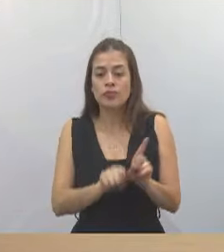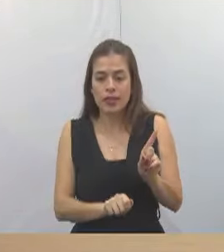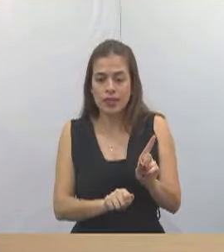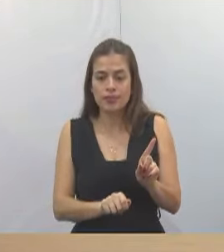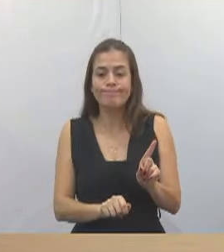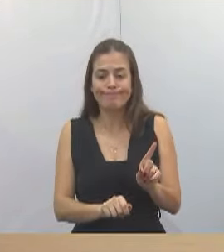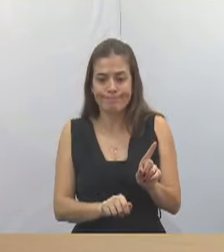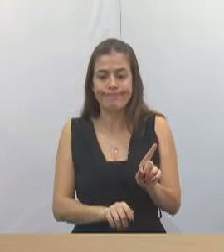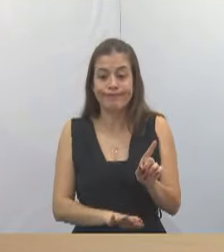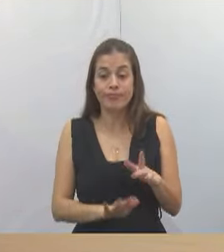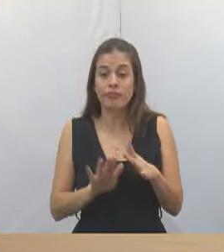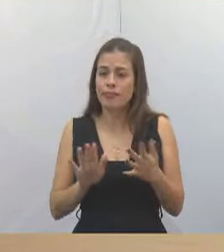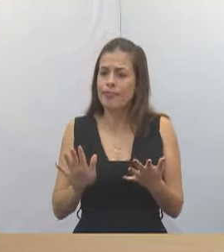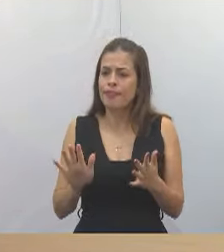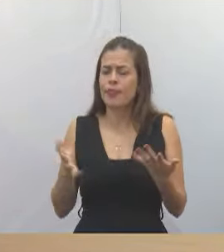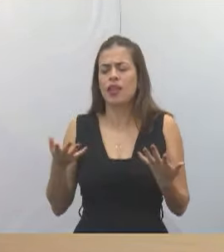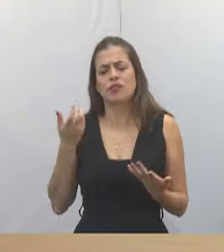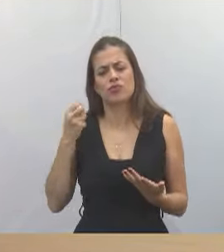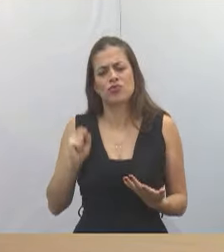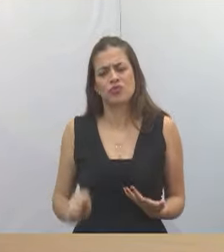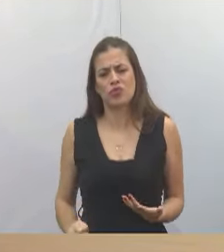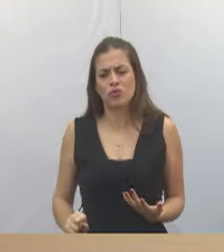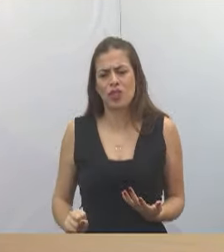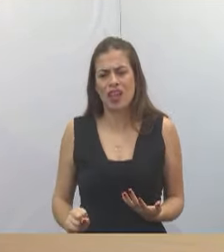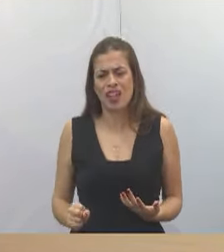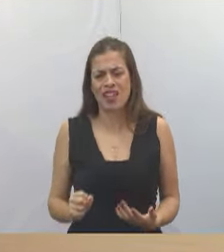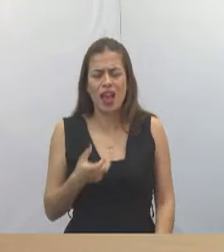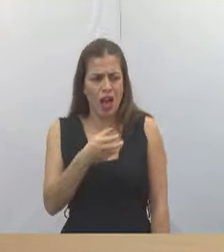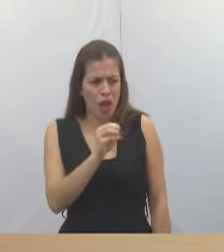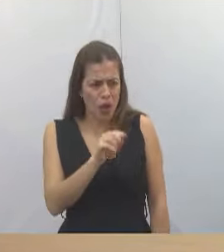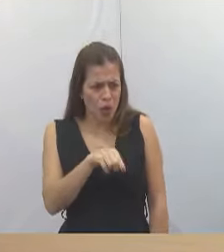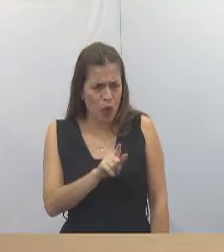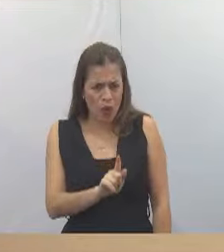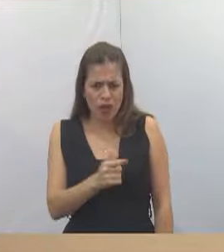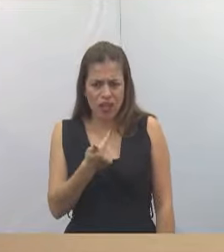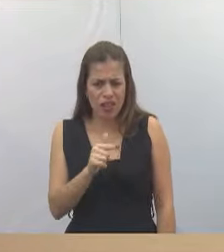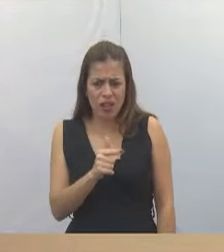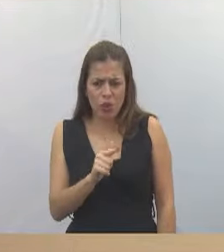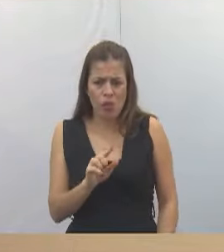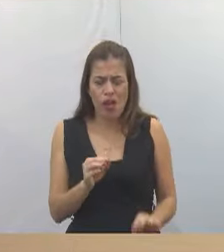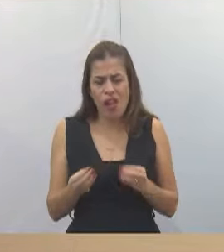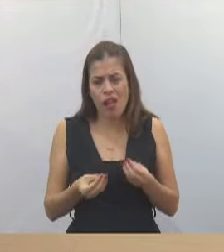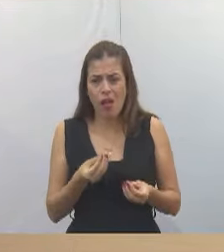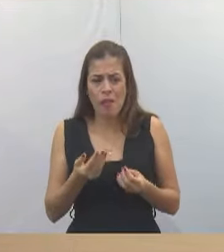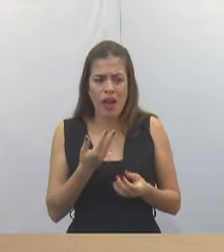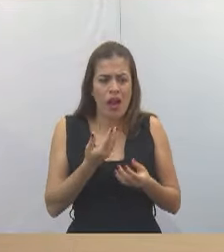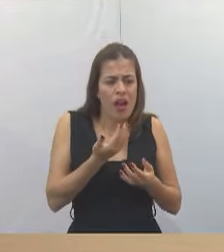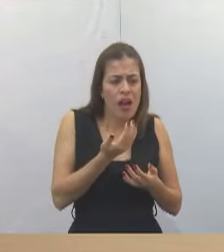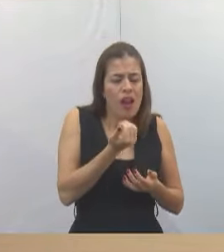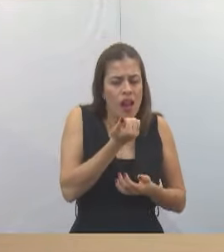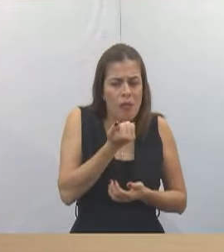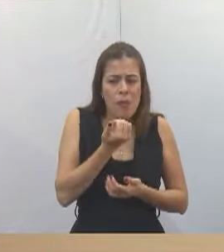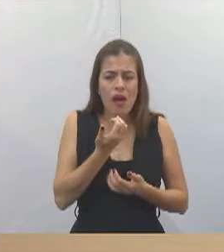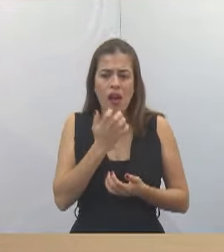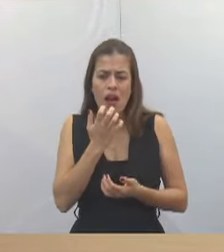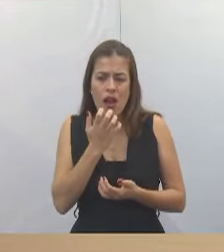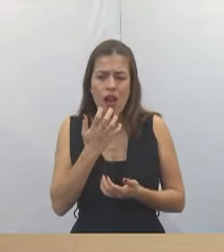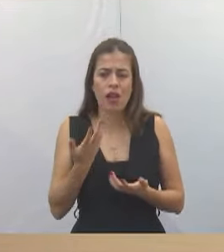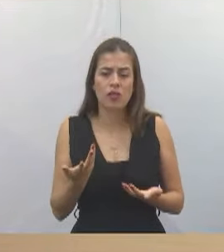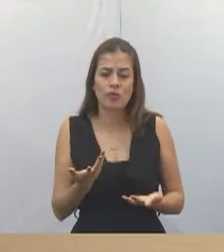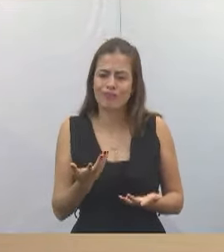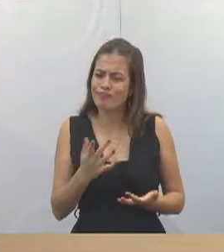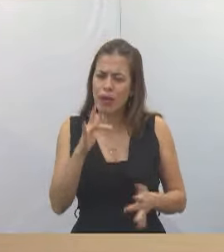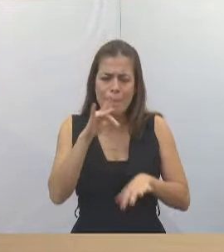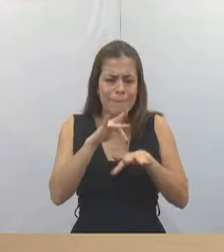Sônia, deixar as ONGs sem condições de alimentar esses animais, isso daí é um